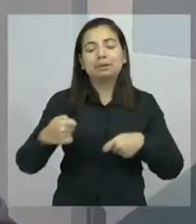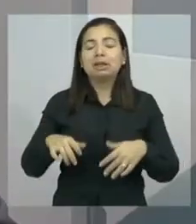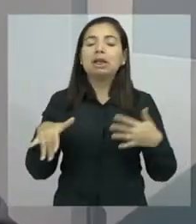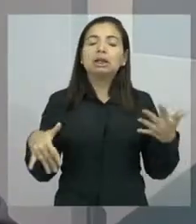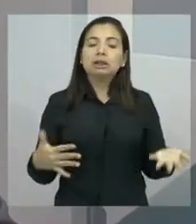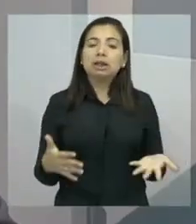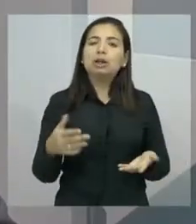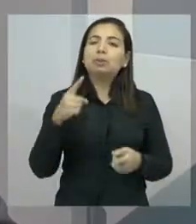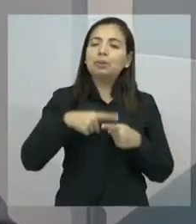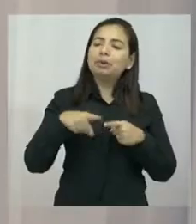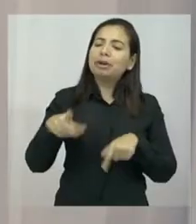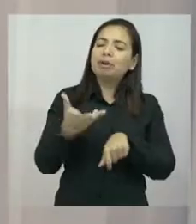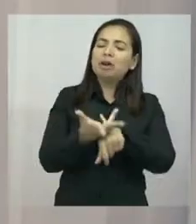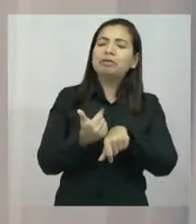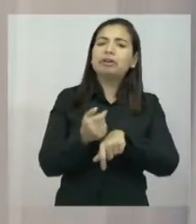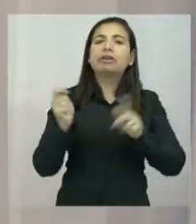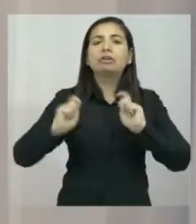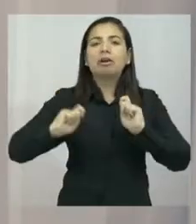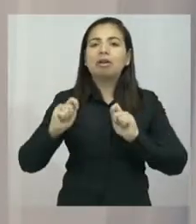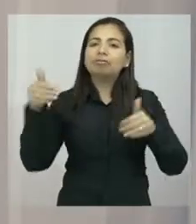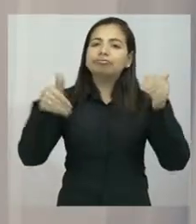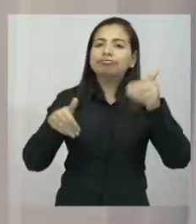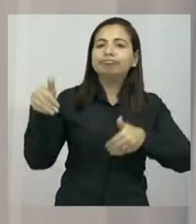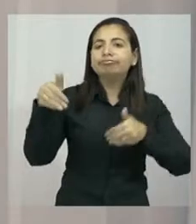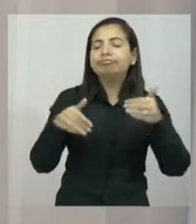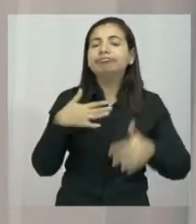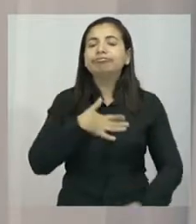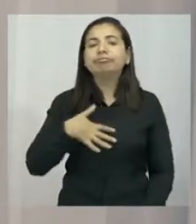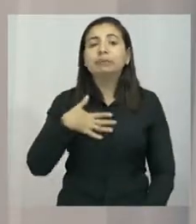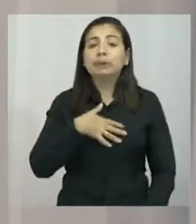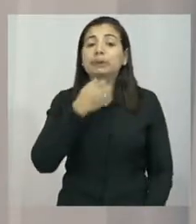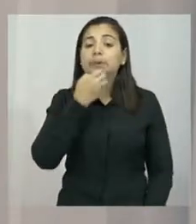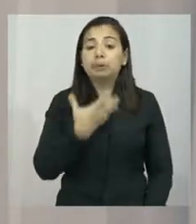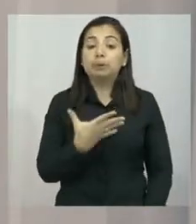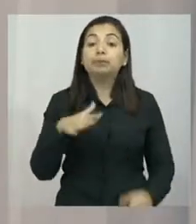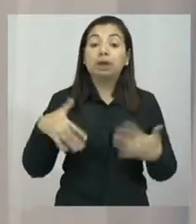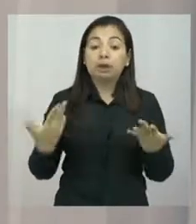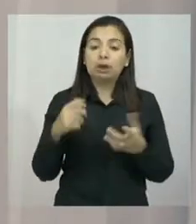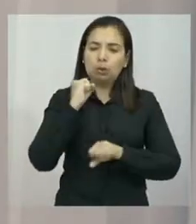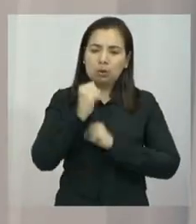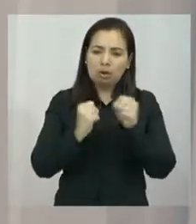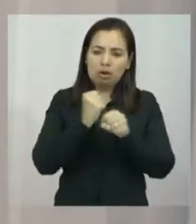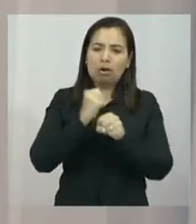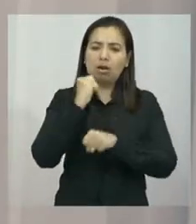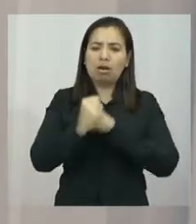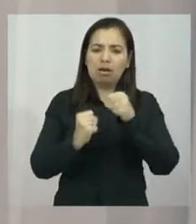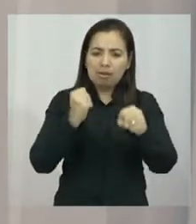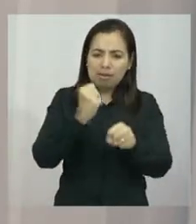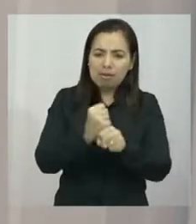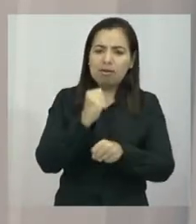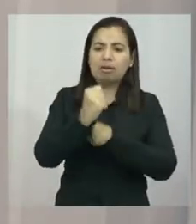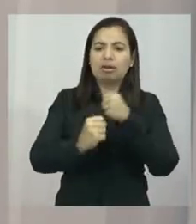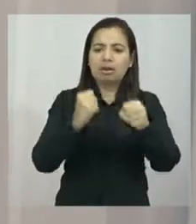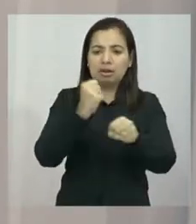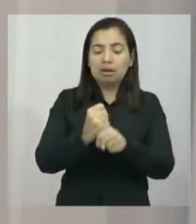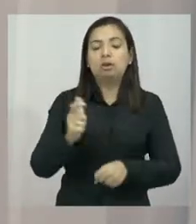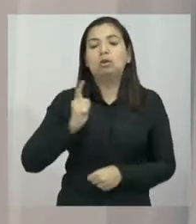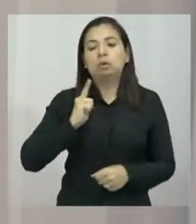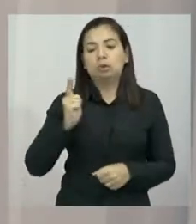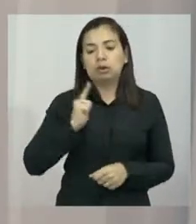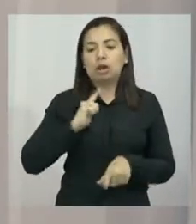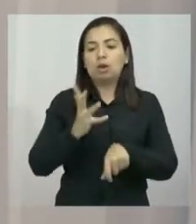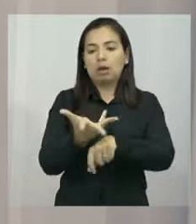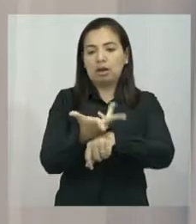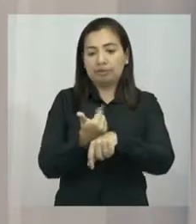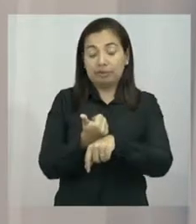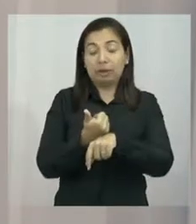de semana. Né? E aí sempre, todo ano, nós estamos fazendo o Celebrar lá. Exatamente. Então, nessa